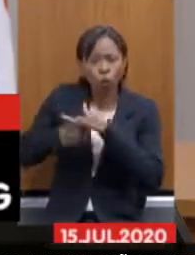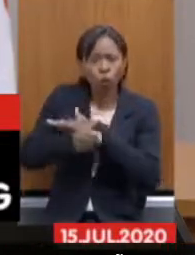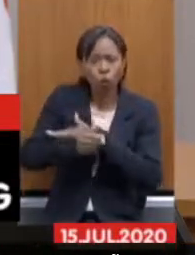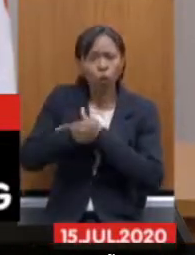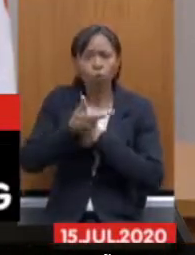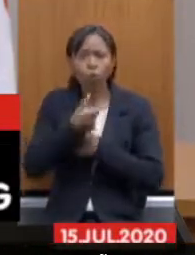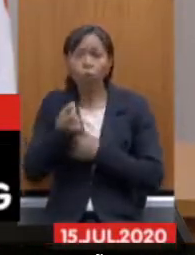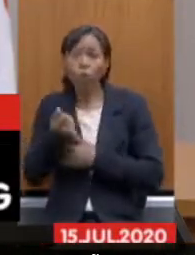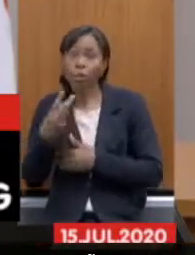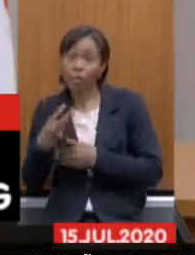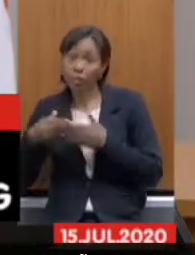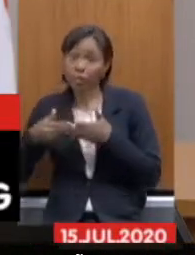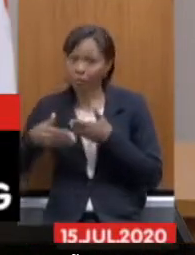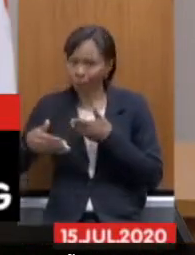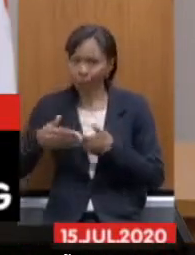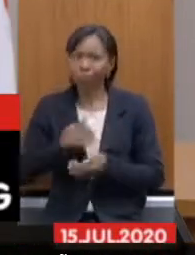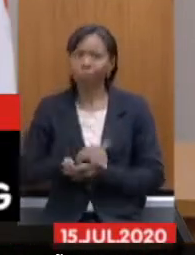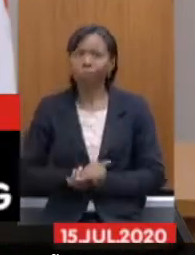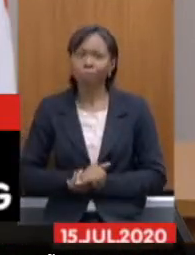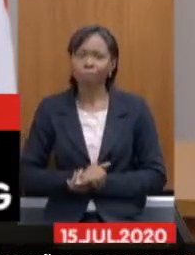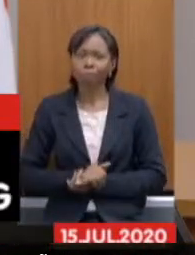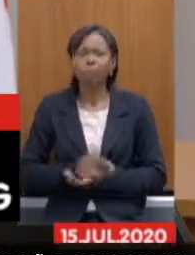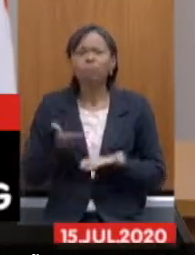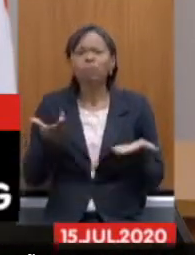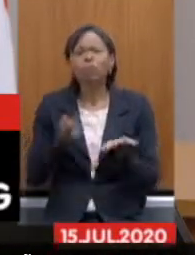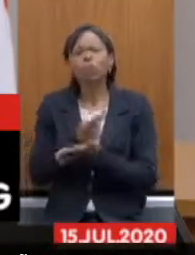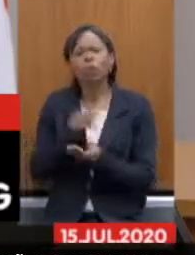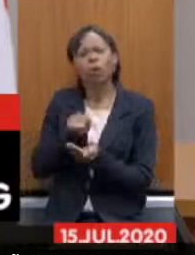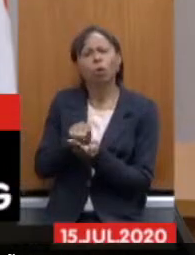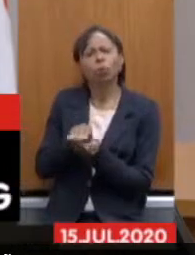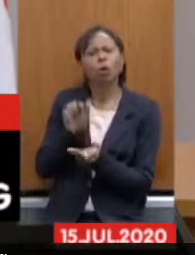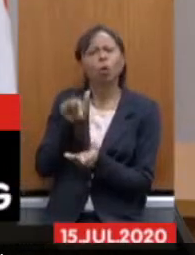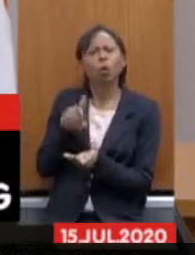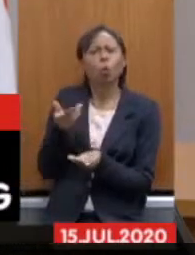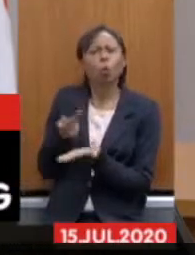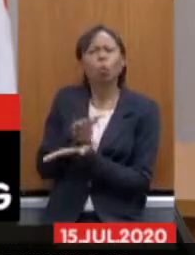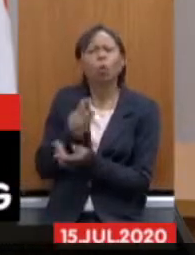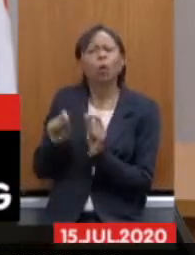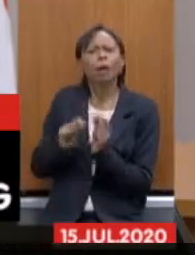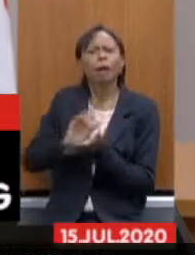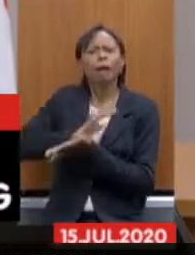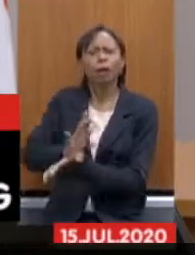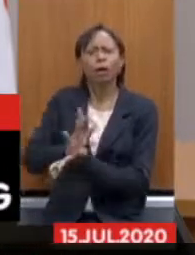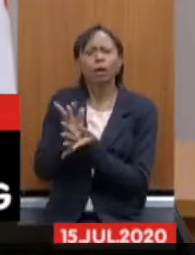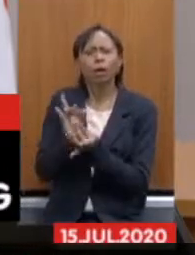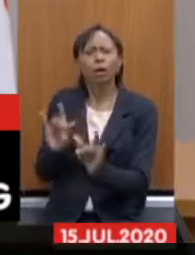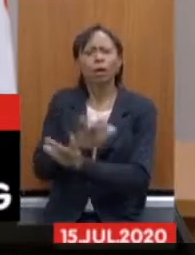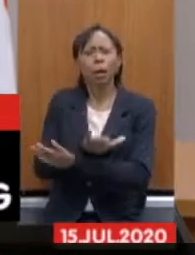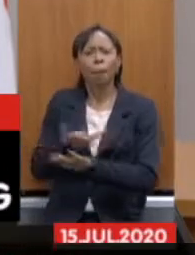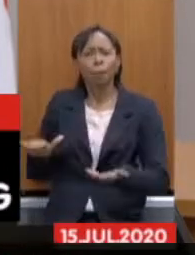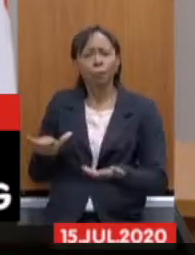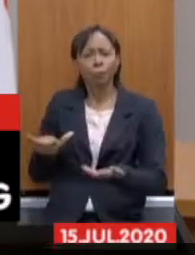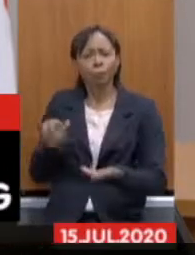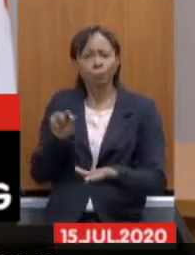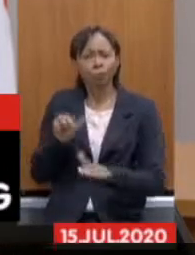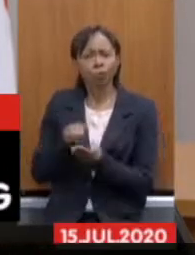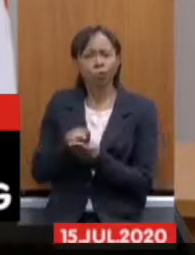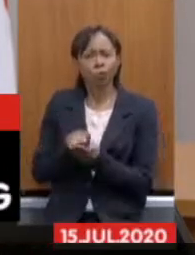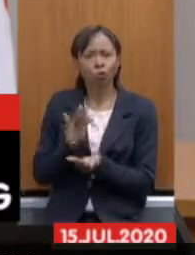2003 o que que fizeram com esses fundos extinguiram esse fundo